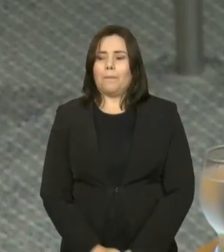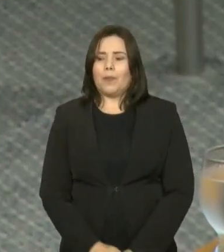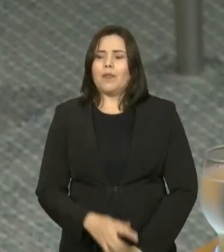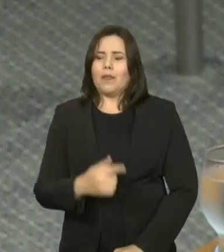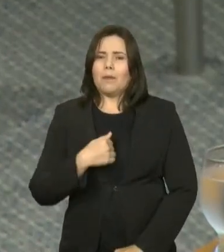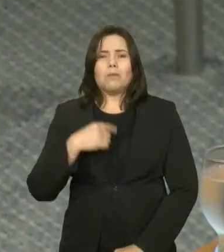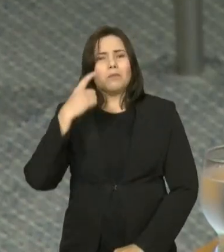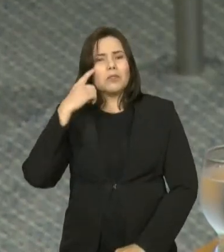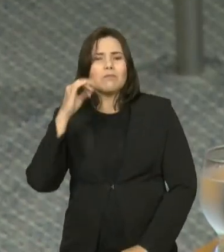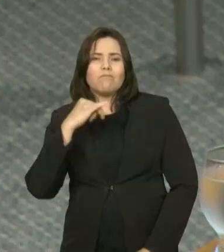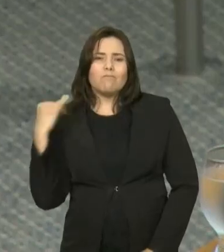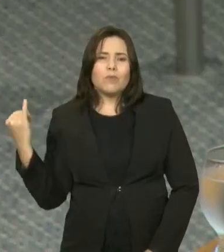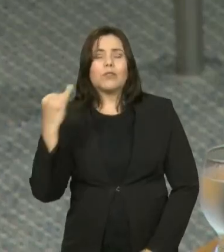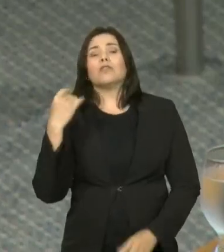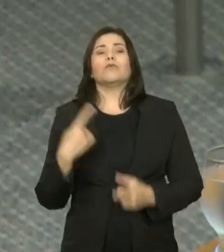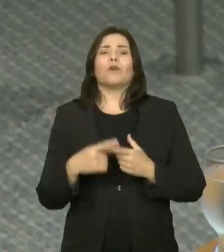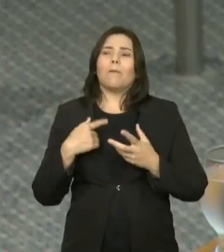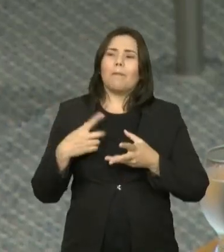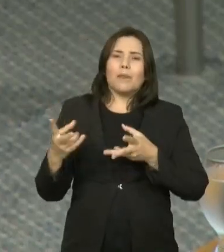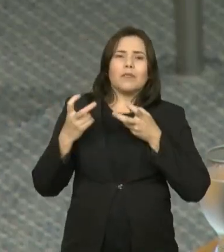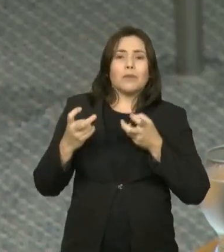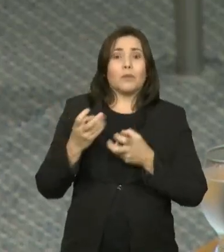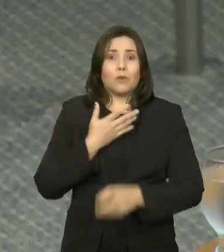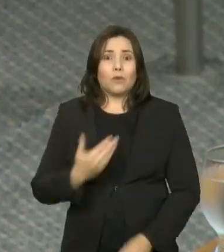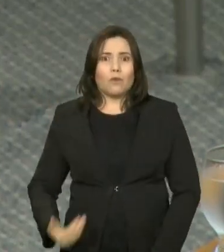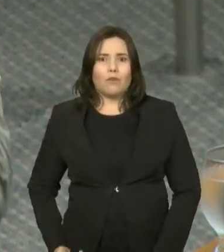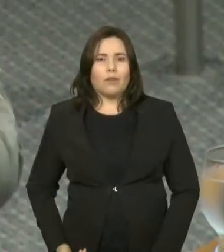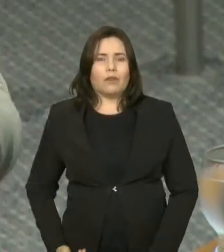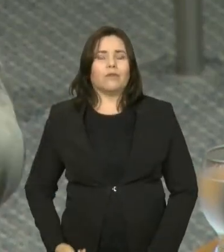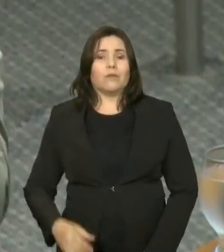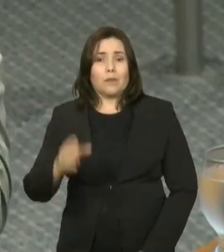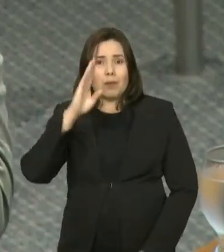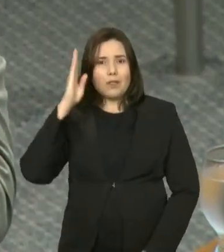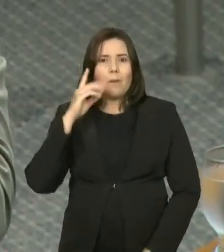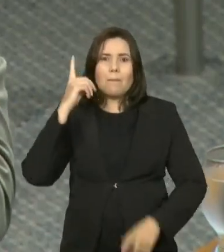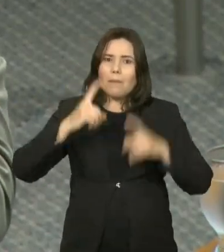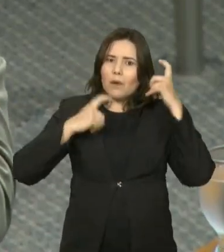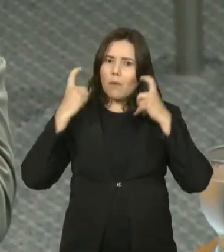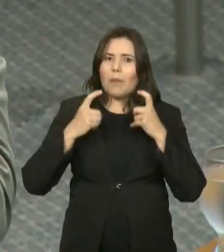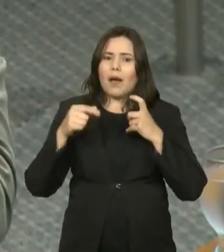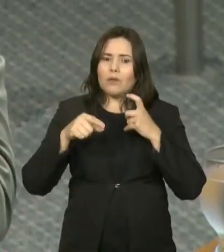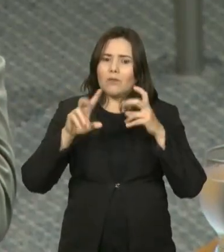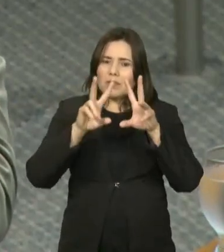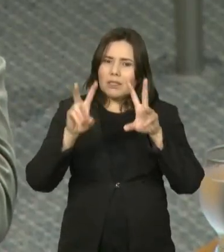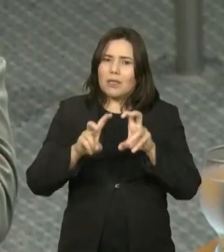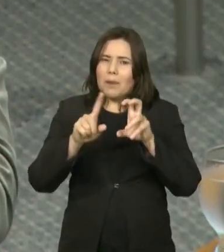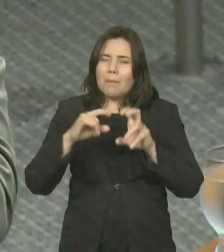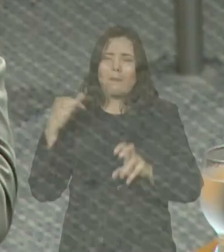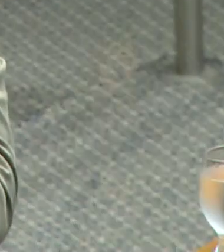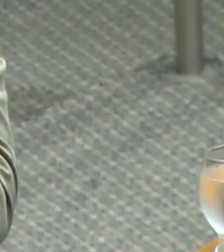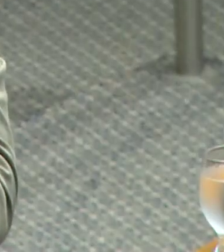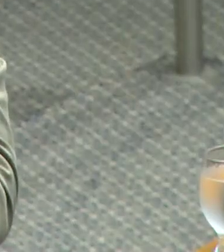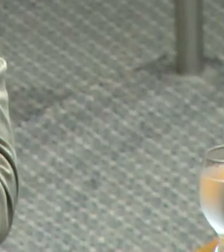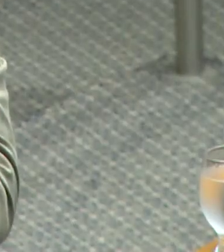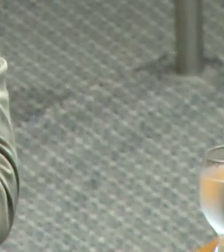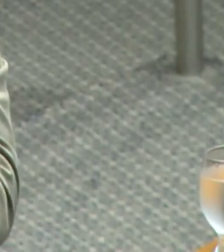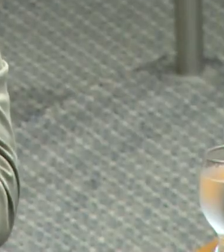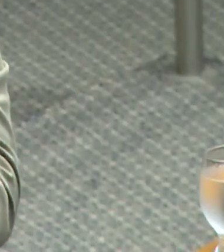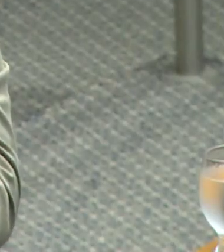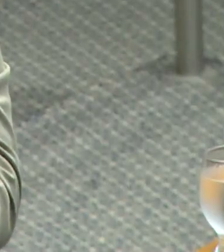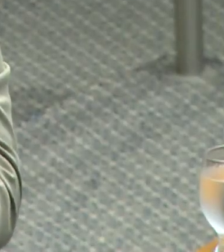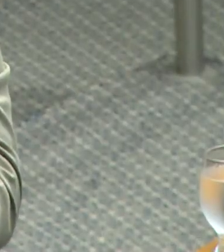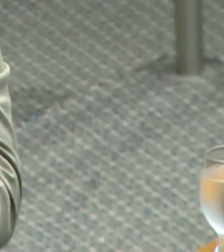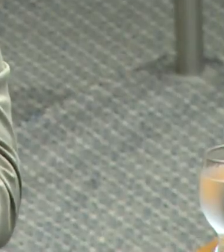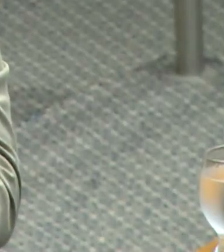que o governo do estado está preocupado verdadeiramente com a questão daqueles que têm dificuldade de locomoção,